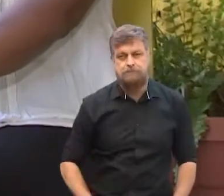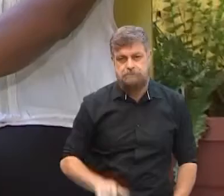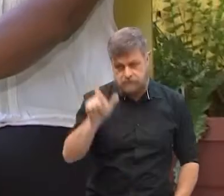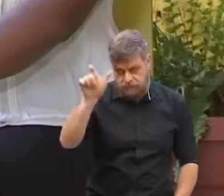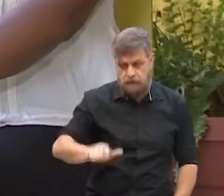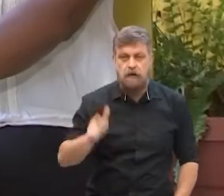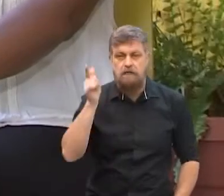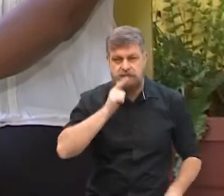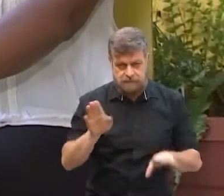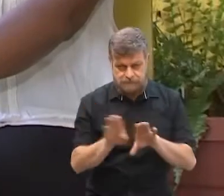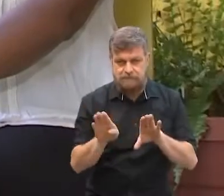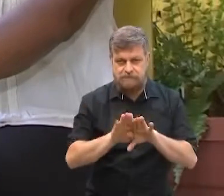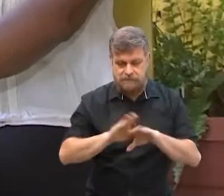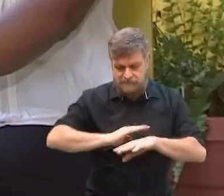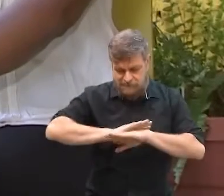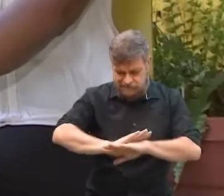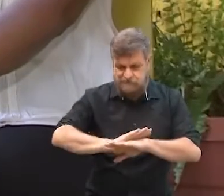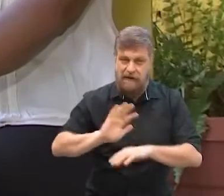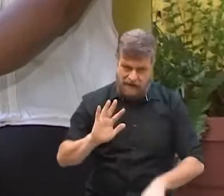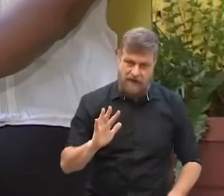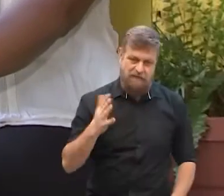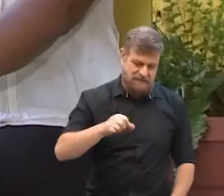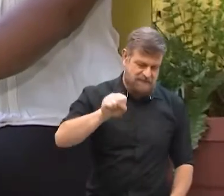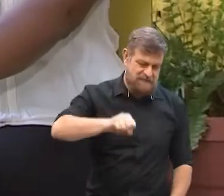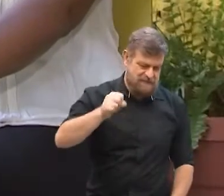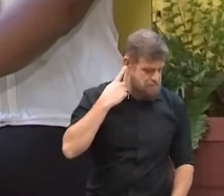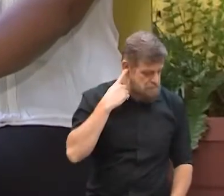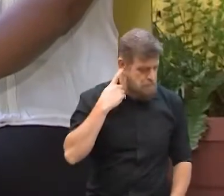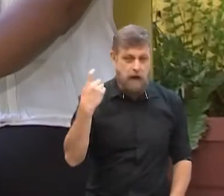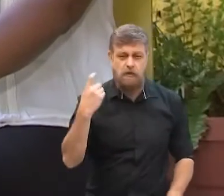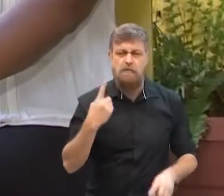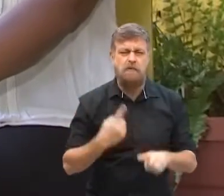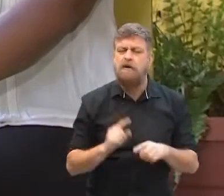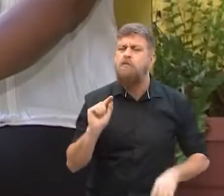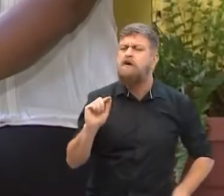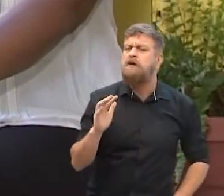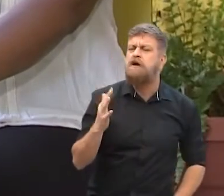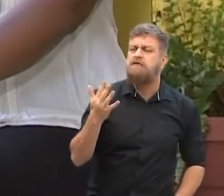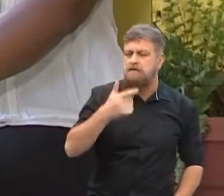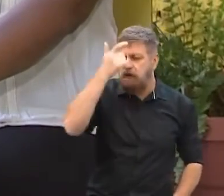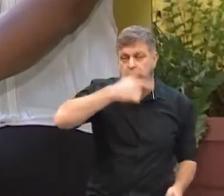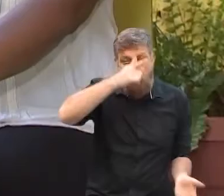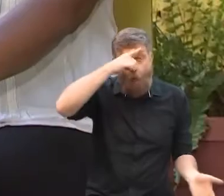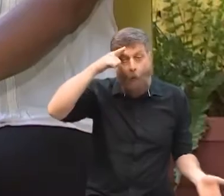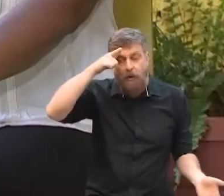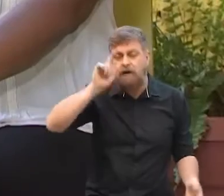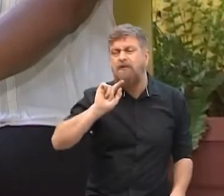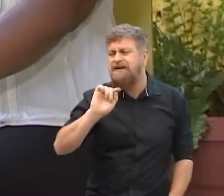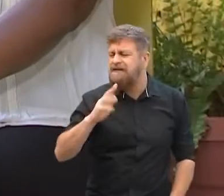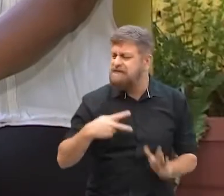crack também. Muitas vezes estrala. Muitas vezes estrala, por conta da postura. Isso quer dizer o quê? Desculpa, eu sou leigo no assunto. Quer dizer o